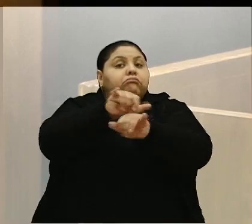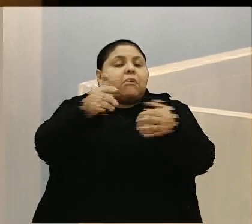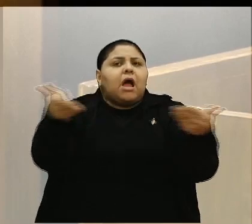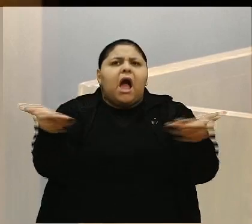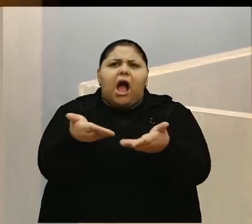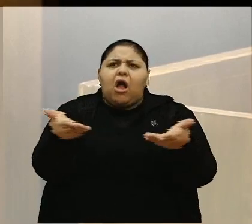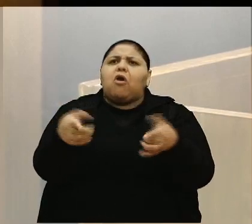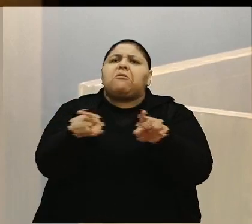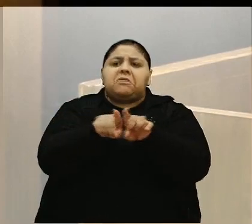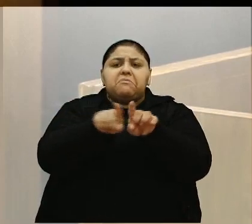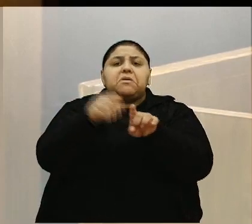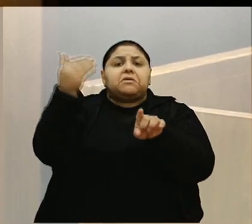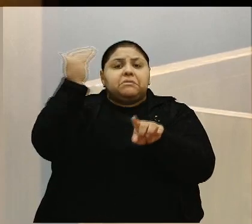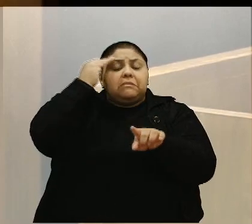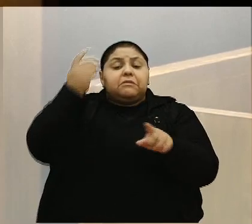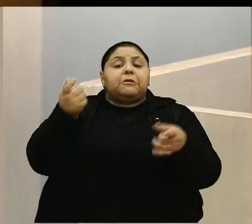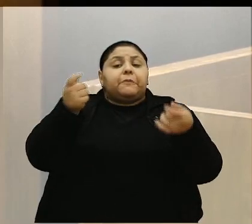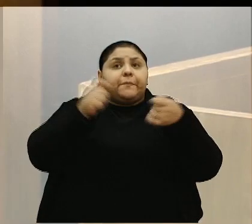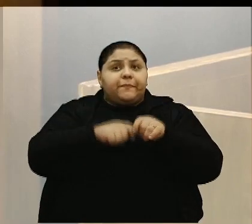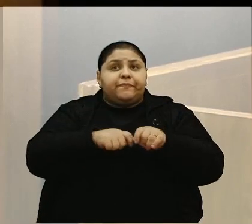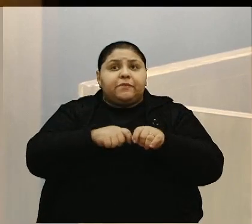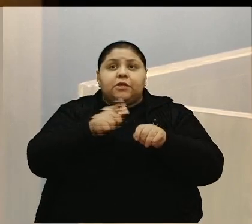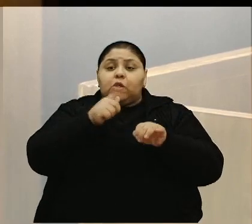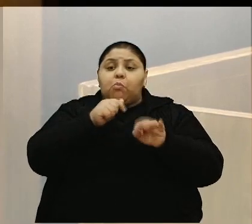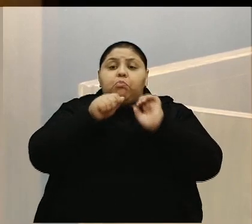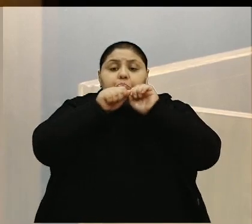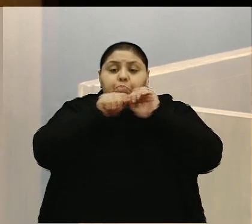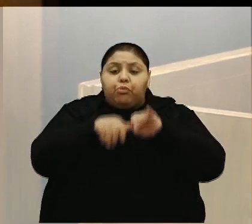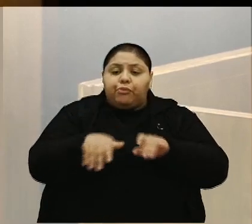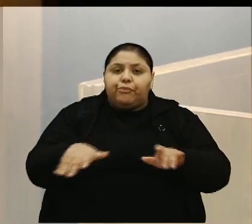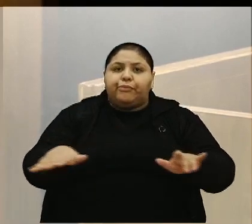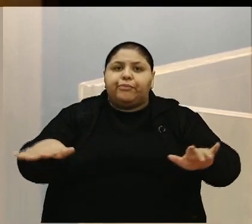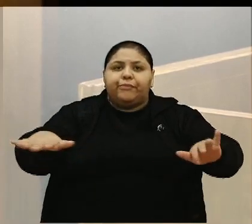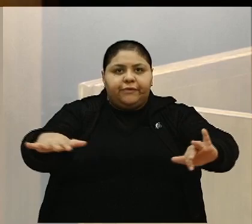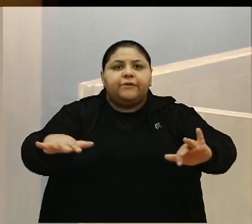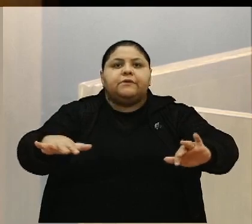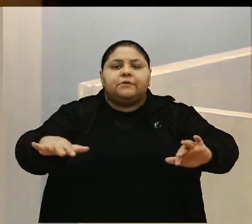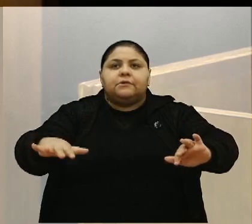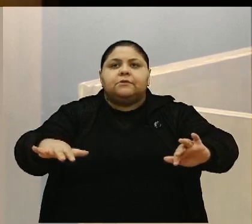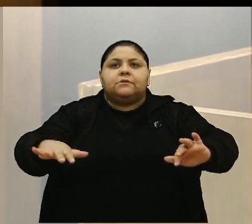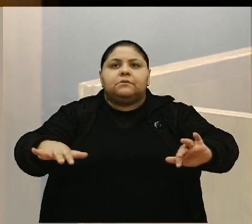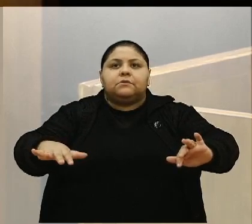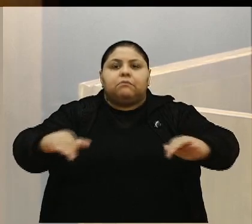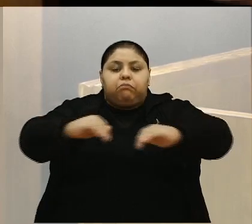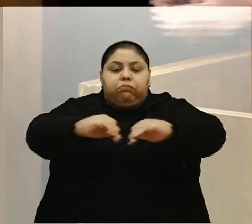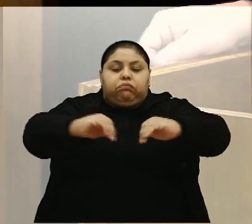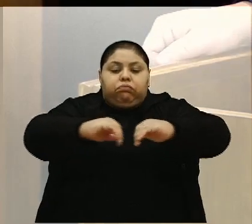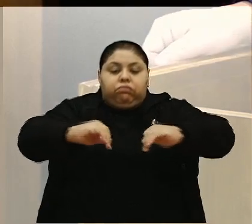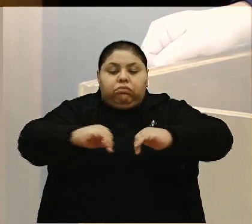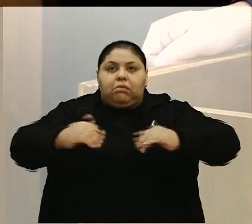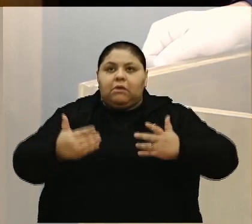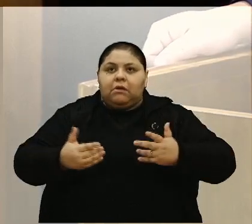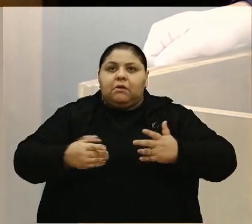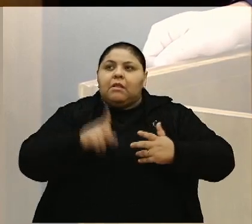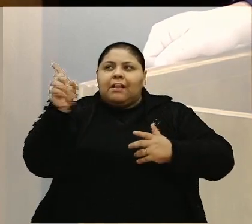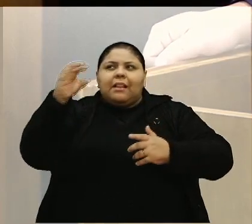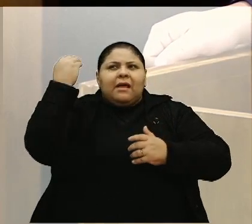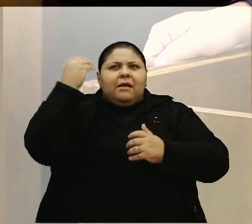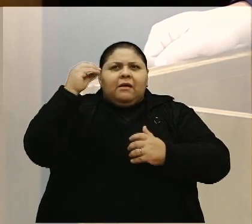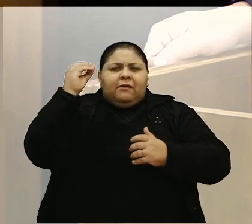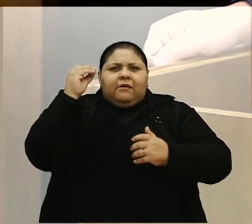eu também sei que precisa do desassoreamento dos rios, que precisa afundar. E lá em Porto Alegre, por exemplo, no